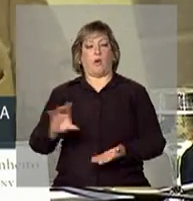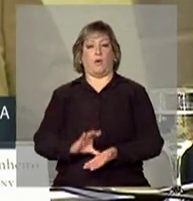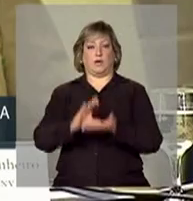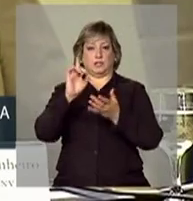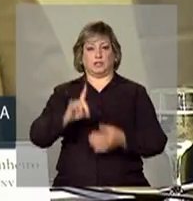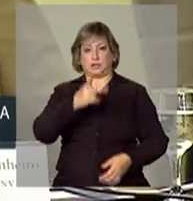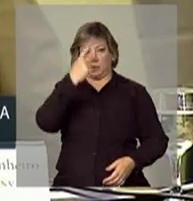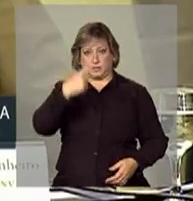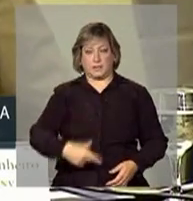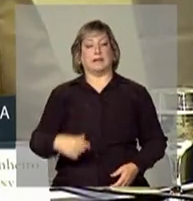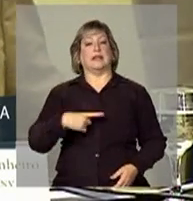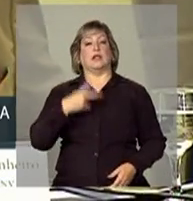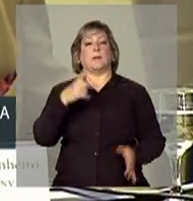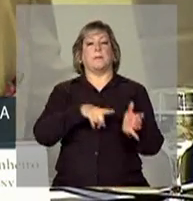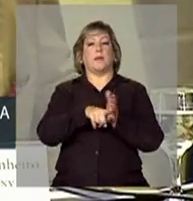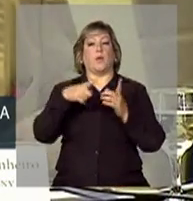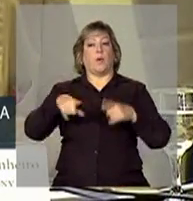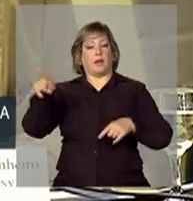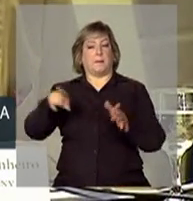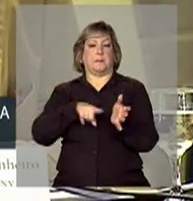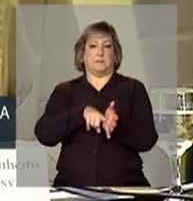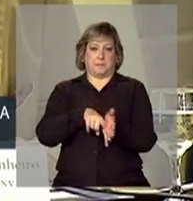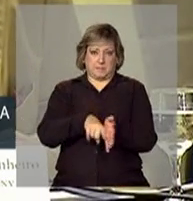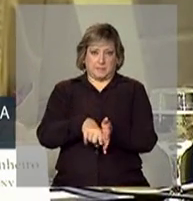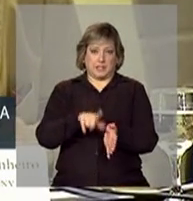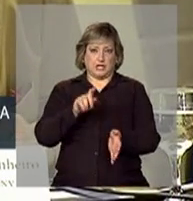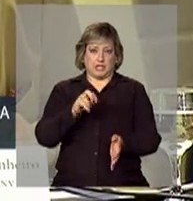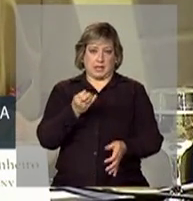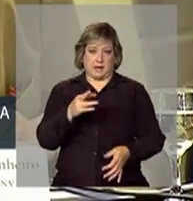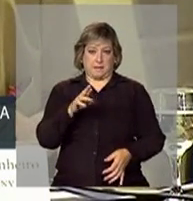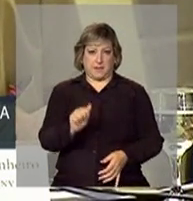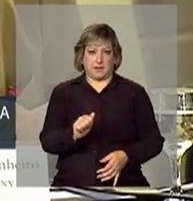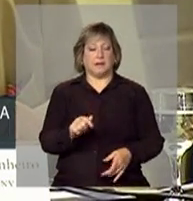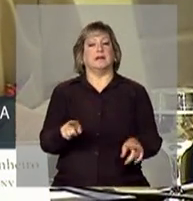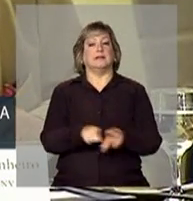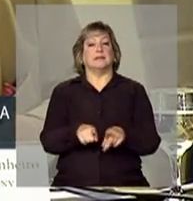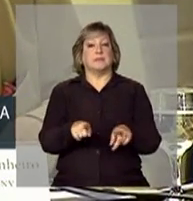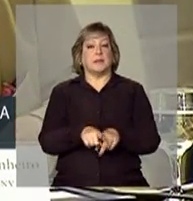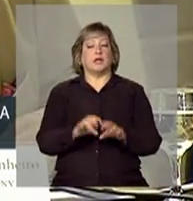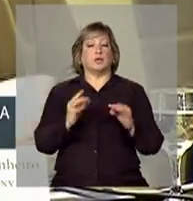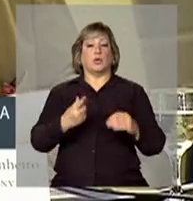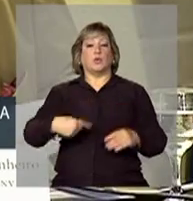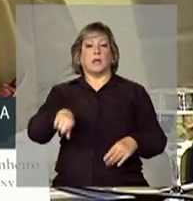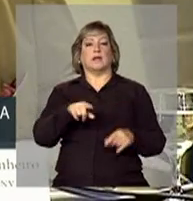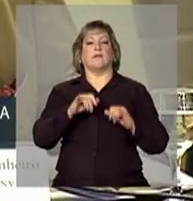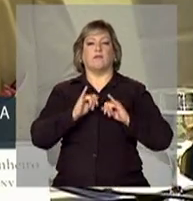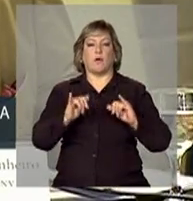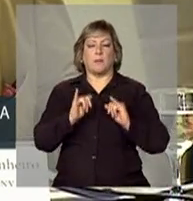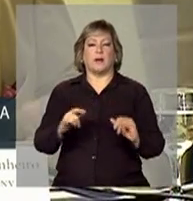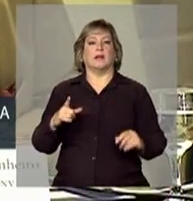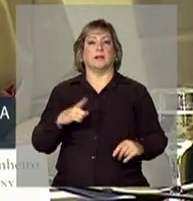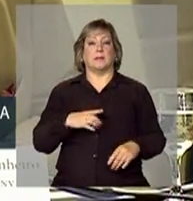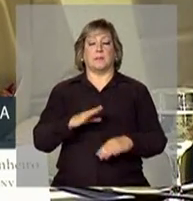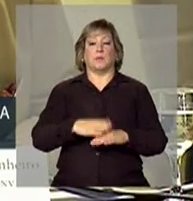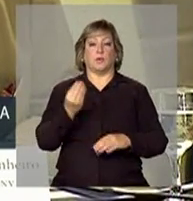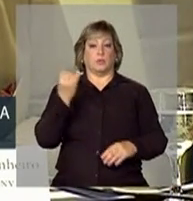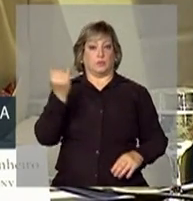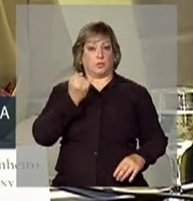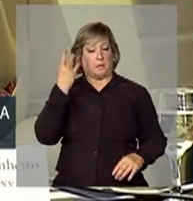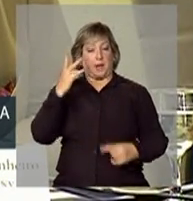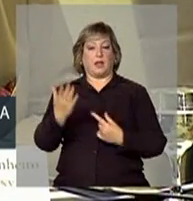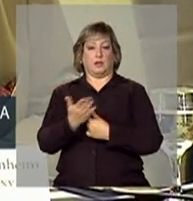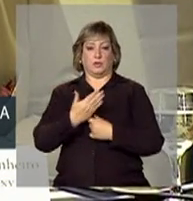dois pesquisadores trabalhando em Genebra. Assim, segundo todos esses dados, vão ser da maior utilidade para